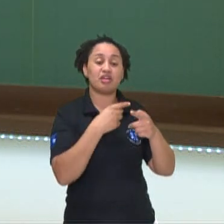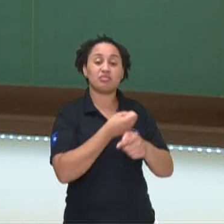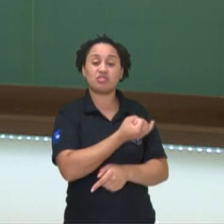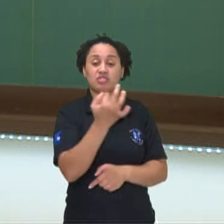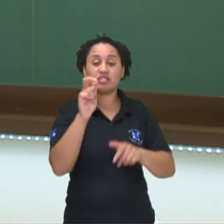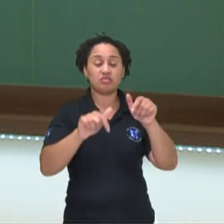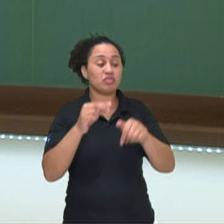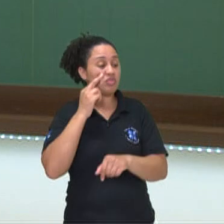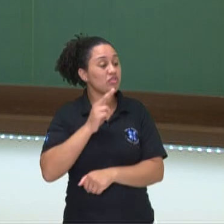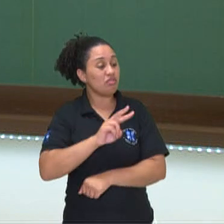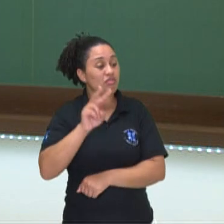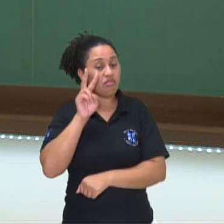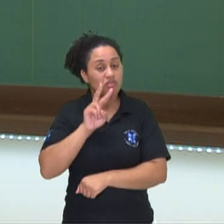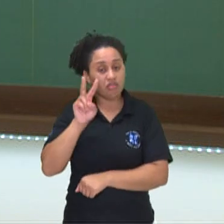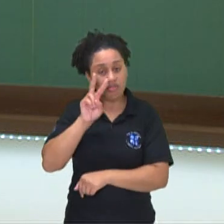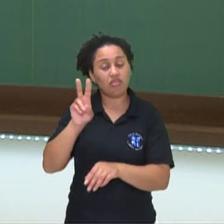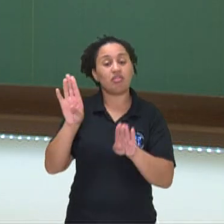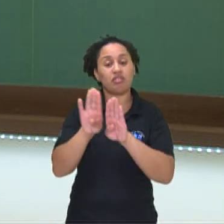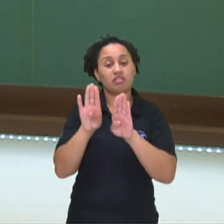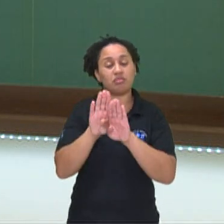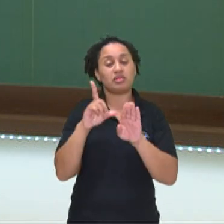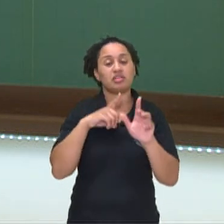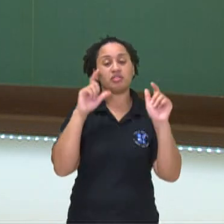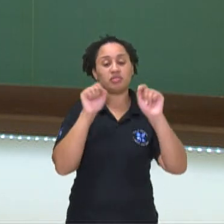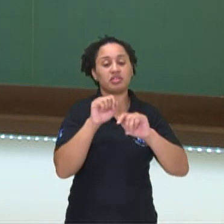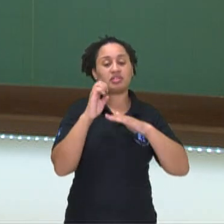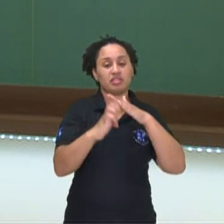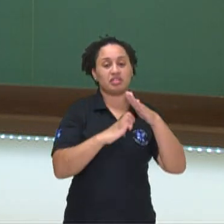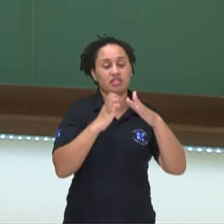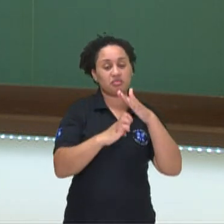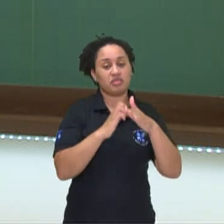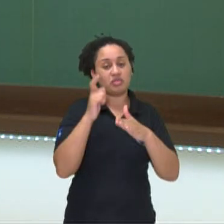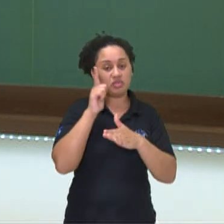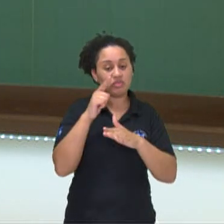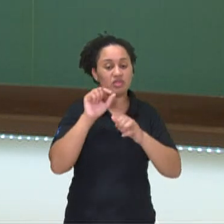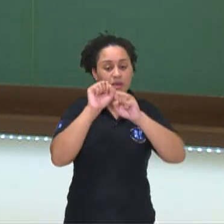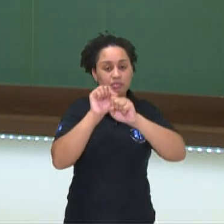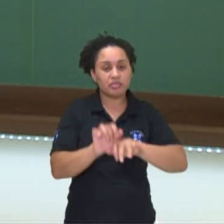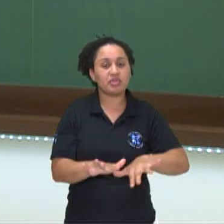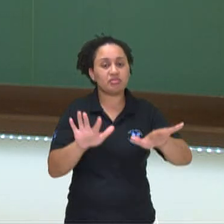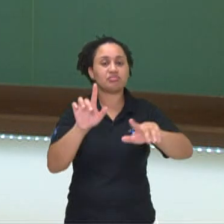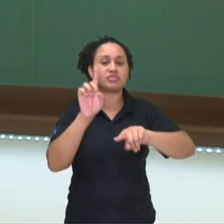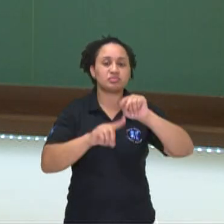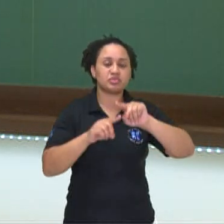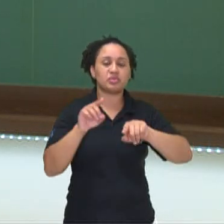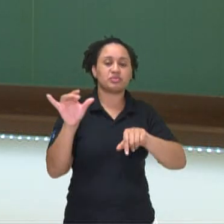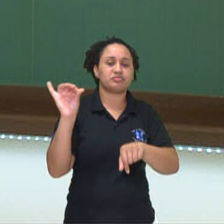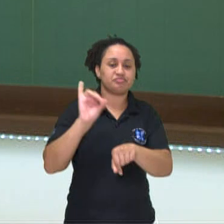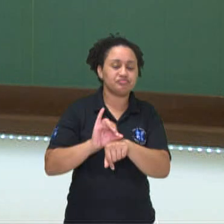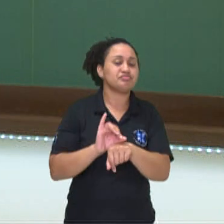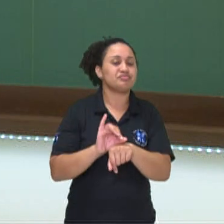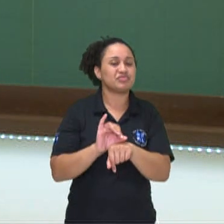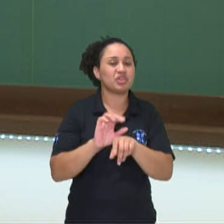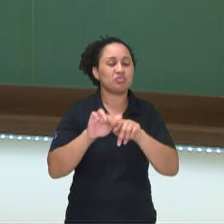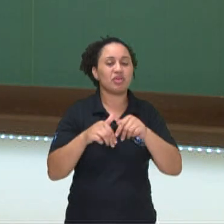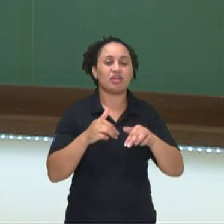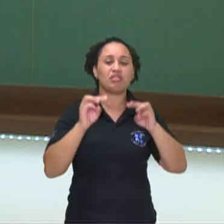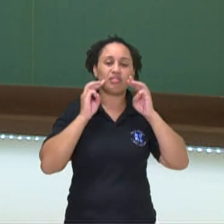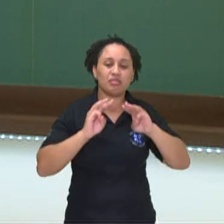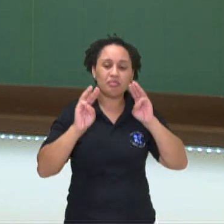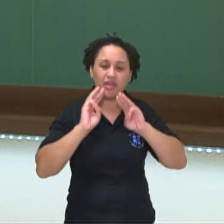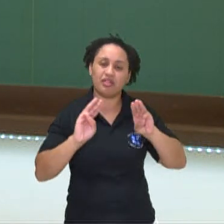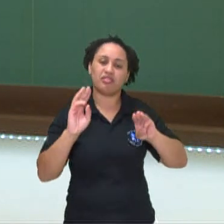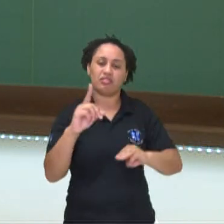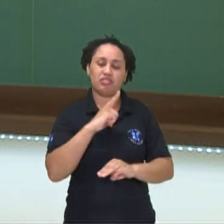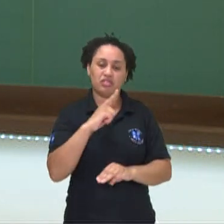ali presentes, existe também a possibilidade dessas empresas estarem difundindo seus produtos por meio de anúncios publicitários